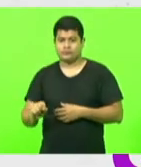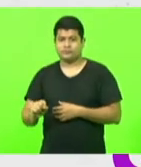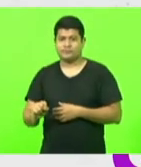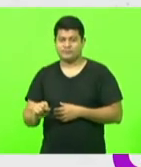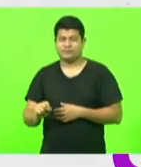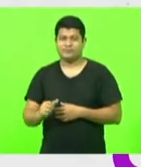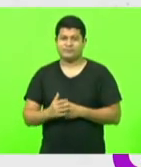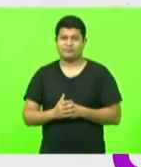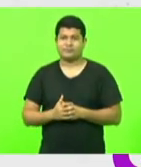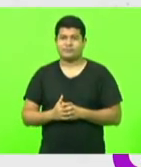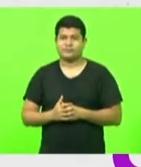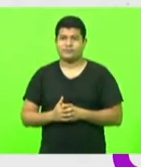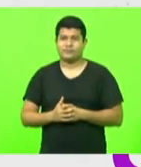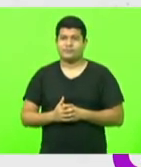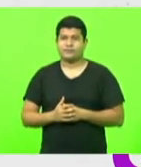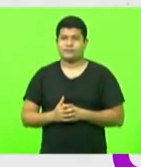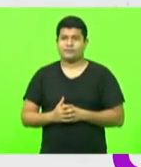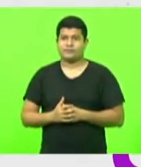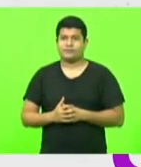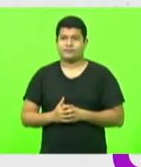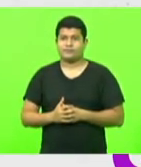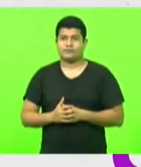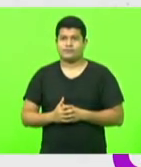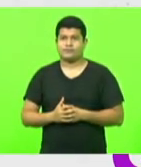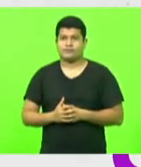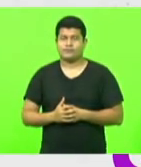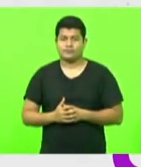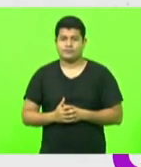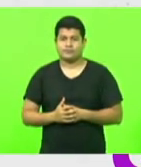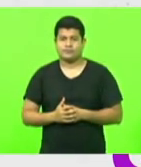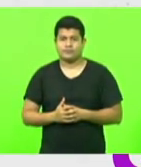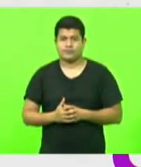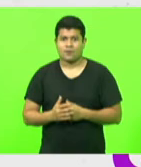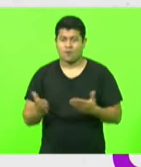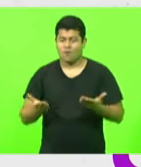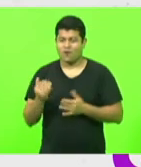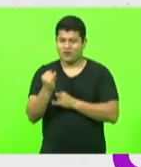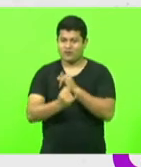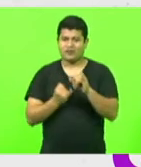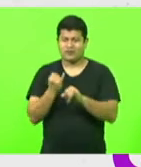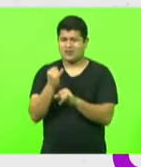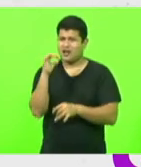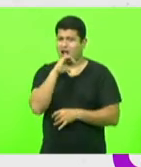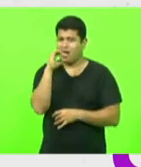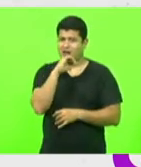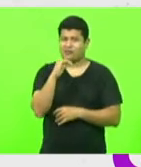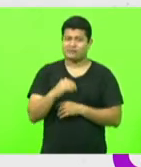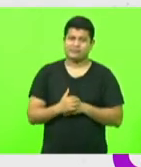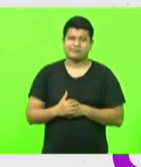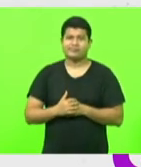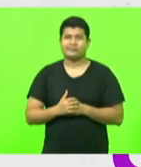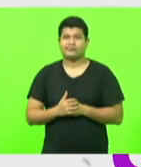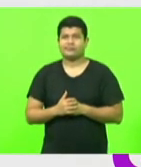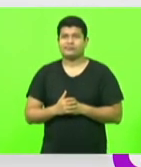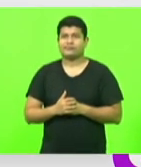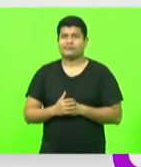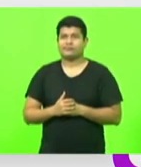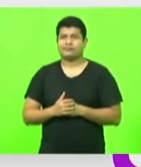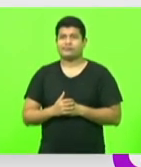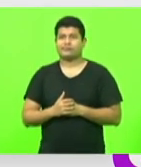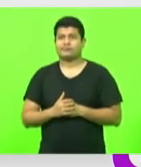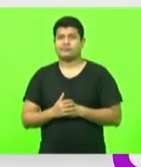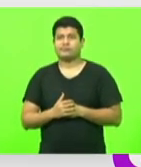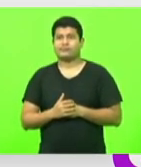Próxima região do Oeste. Hoje o sorteio é eletrônico, mas não precisa o papelzinho lá. A escola sorteada, então, dentre